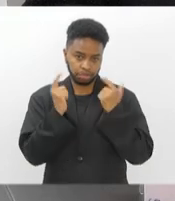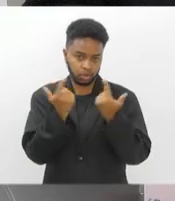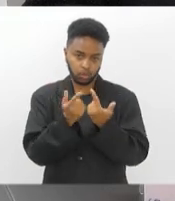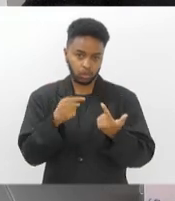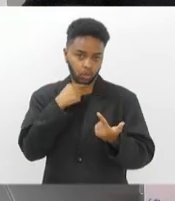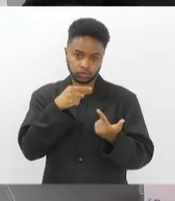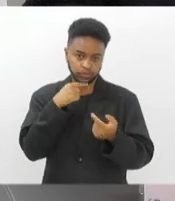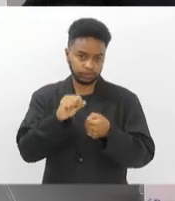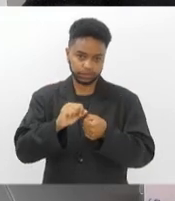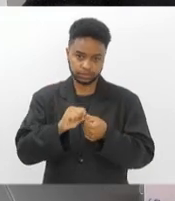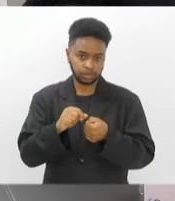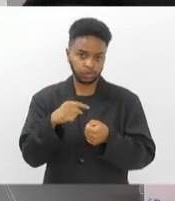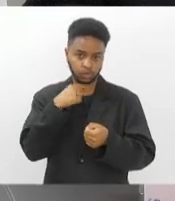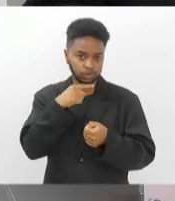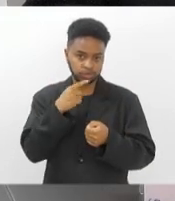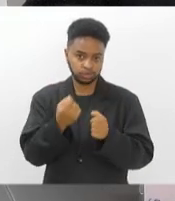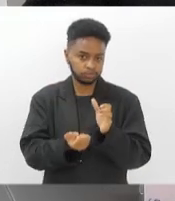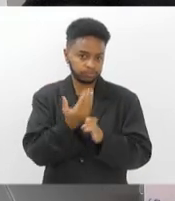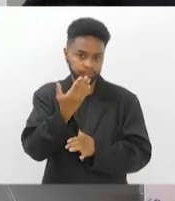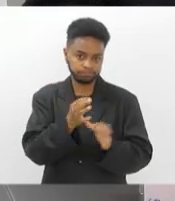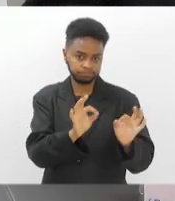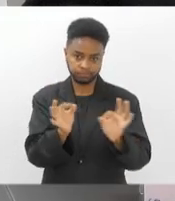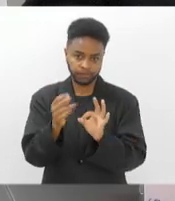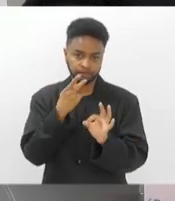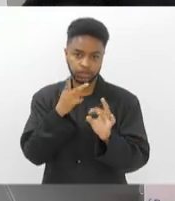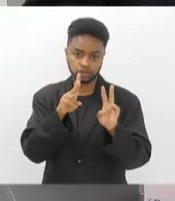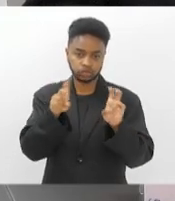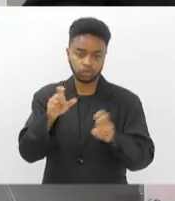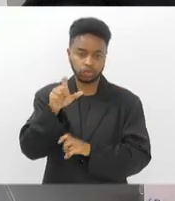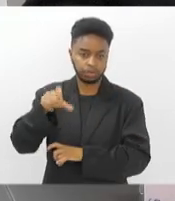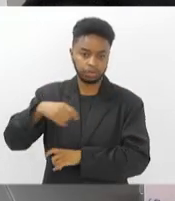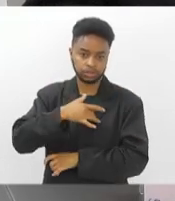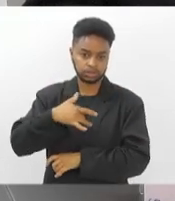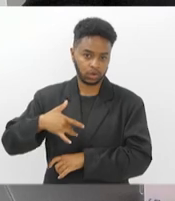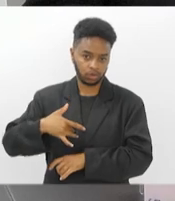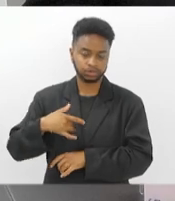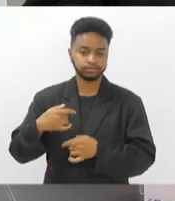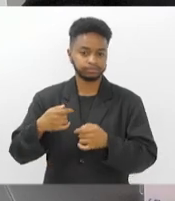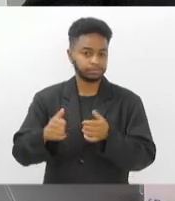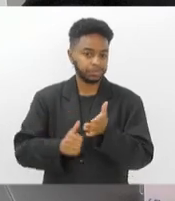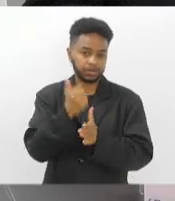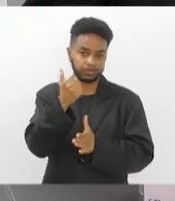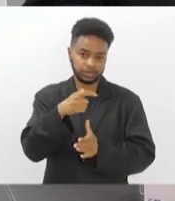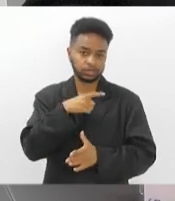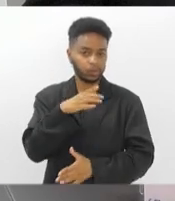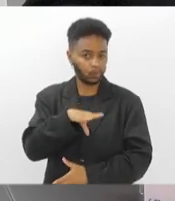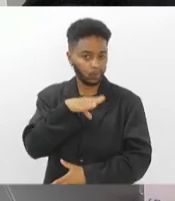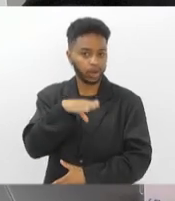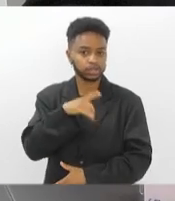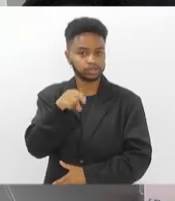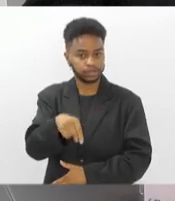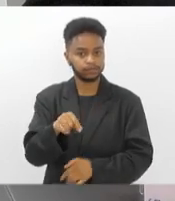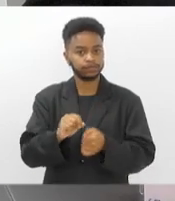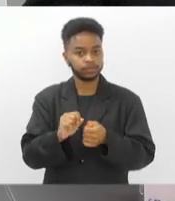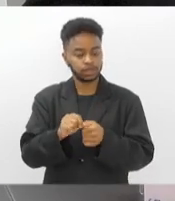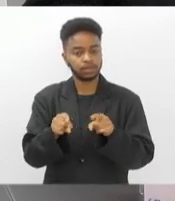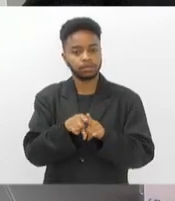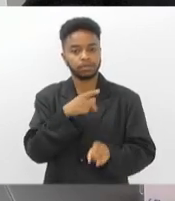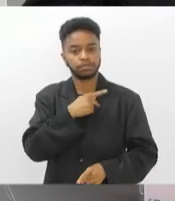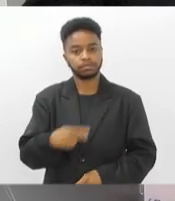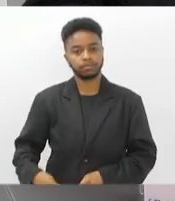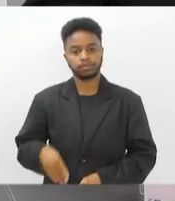até hoje para falar sobre plano de saúde em nenhum aspecto Esta é a primeira com muita coragem o presidente Bacelar aceitou o